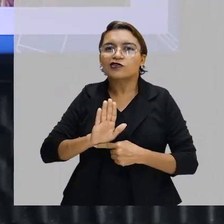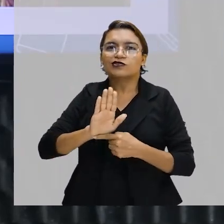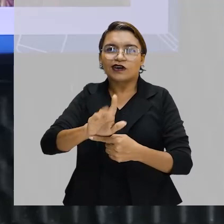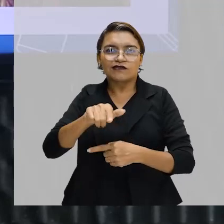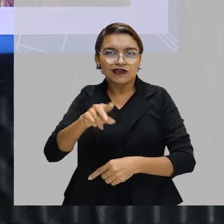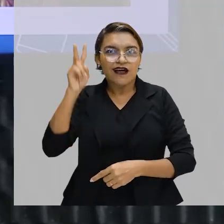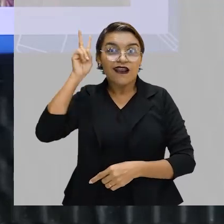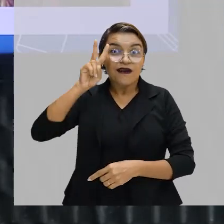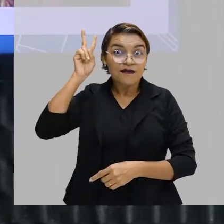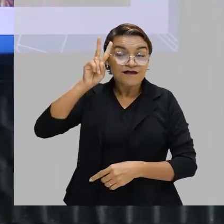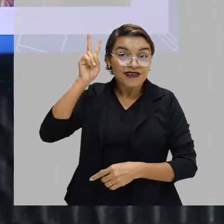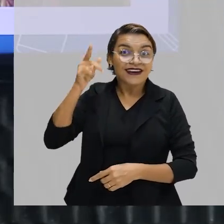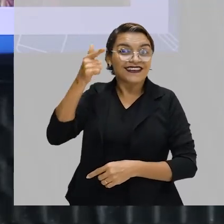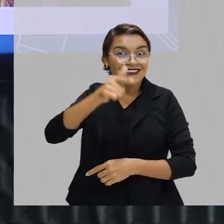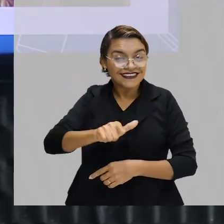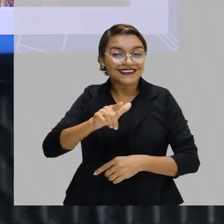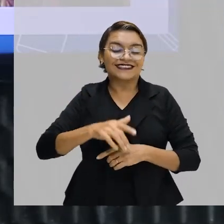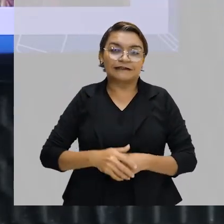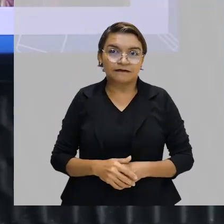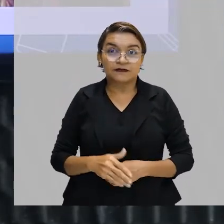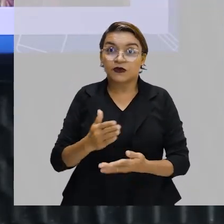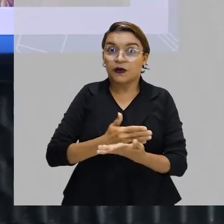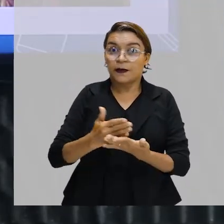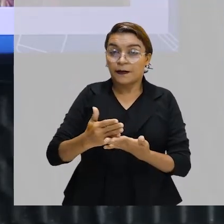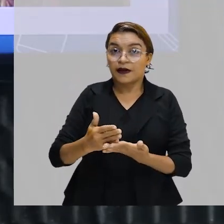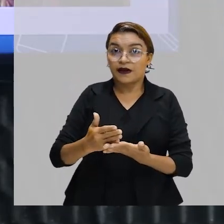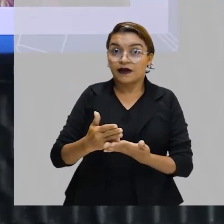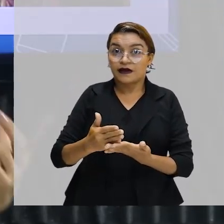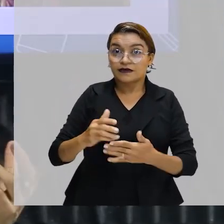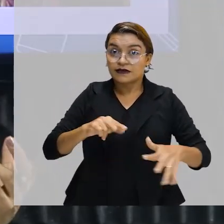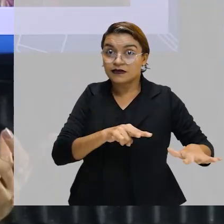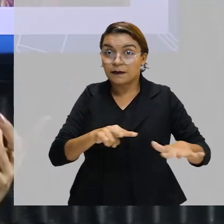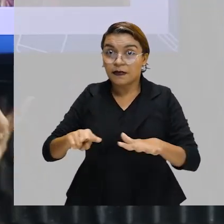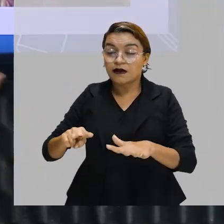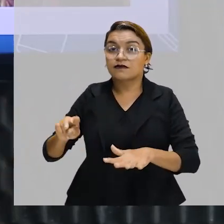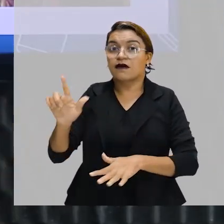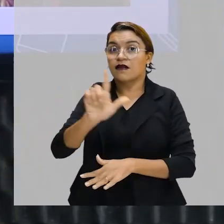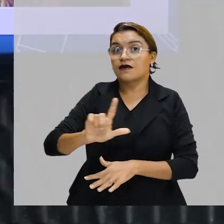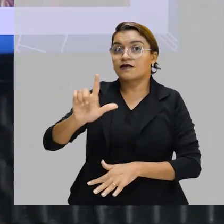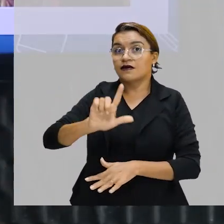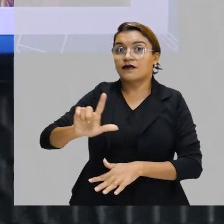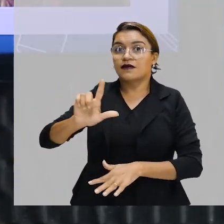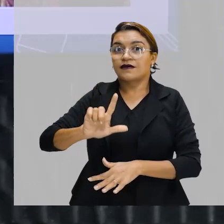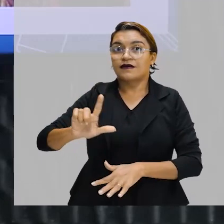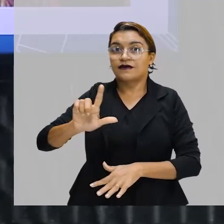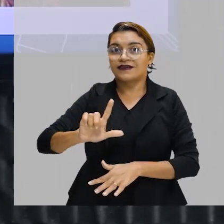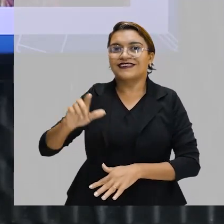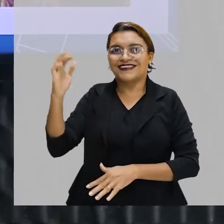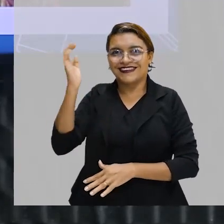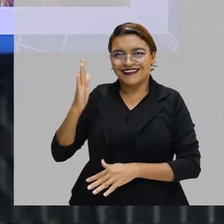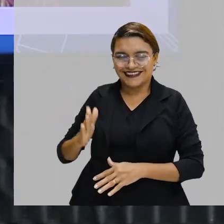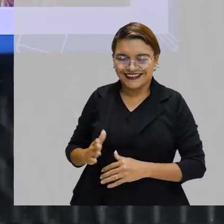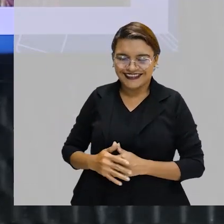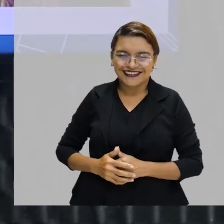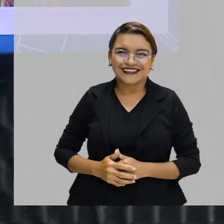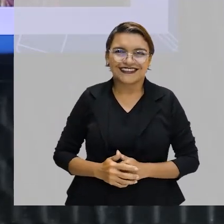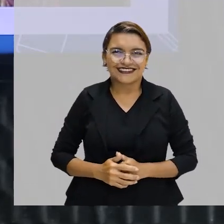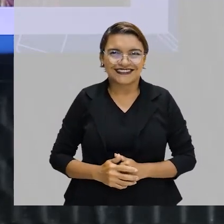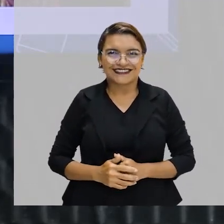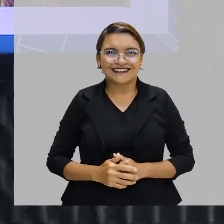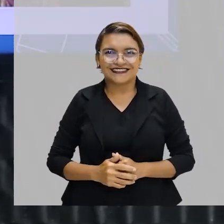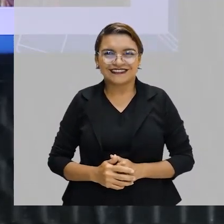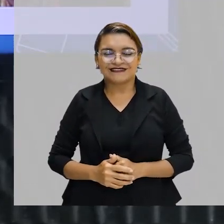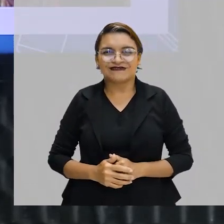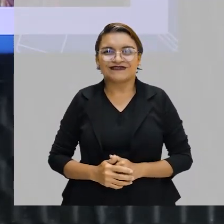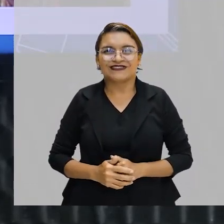A gente começa a nossa história literária aqui no Brasil com o Barroco. Estou falando rápido, né, Iris? Às vezes eu falo rápido. Vamos falar um